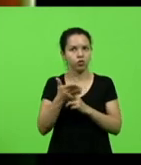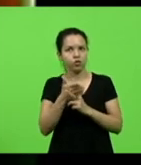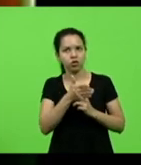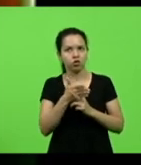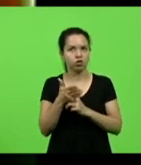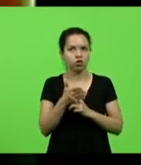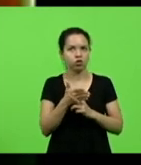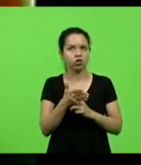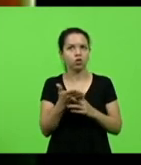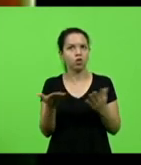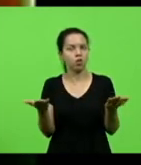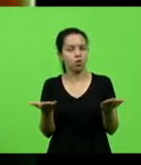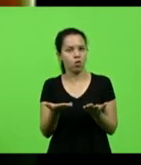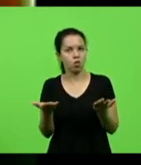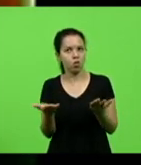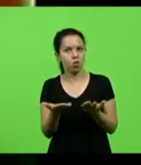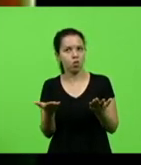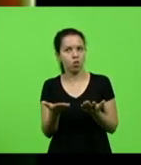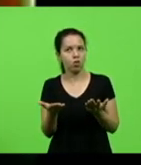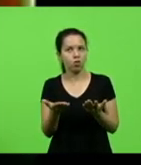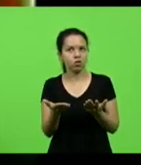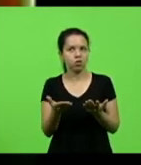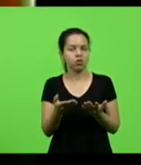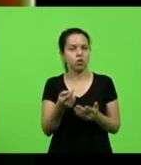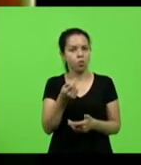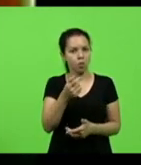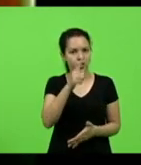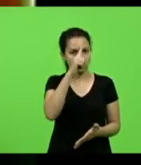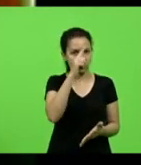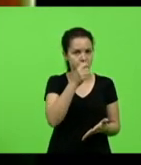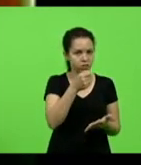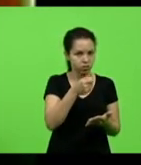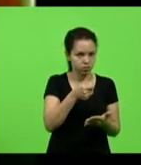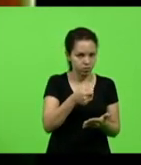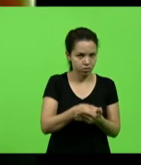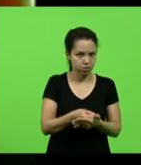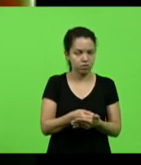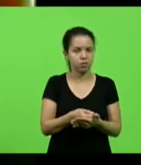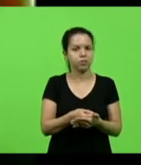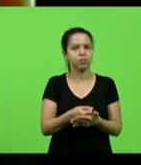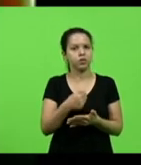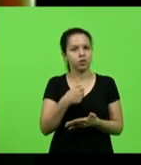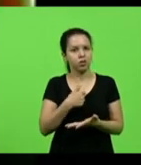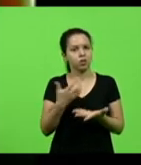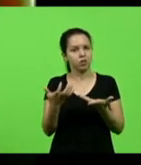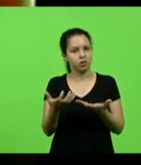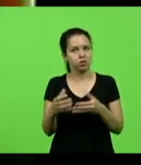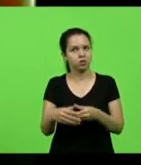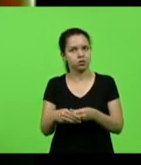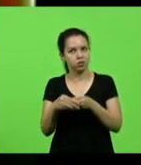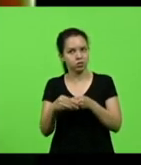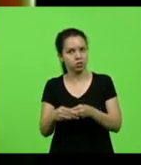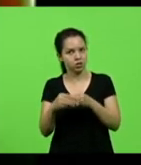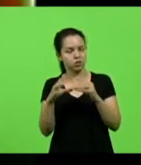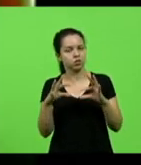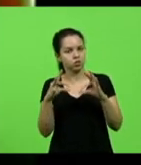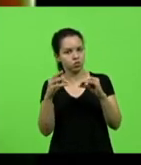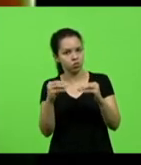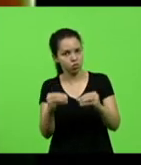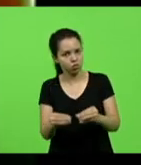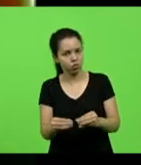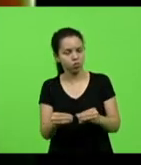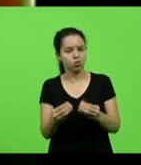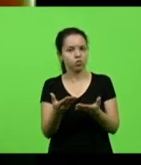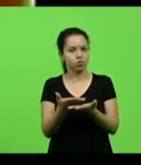pouquinho mais com ela decidida, digamos. Eu queria saudar todos que ainda estão aí, que eu vejo,